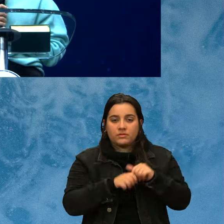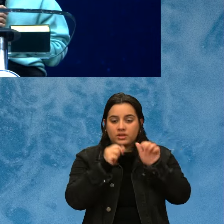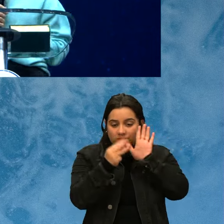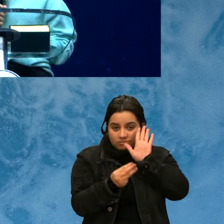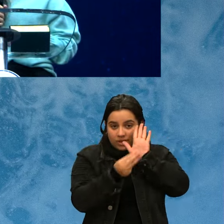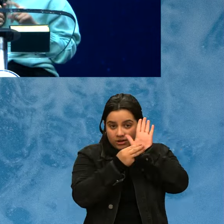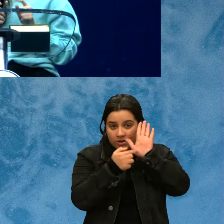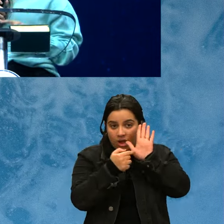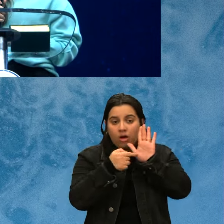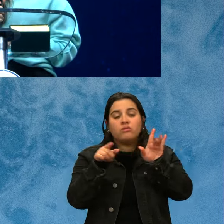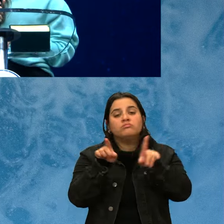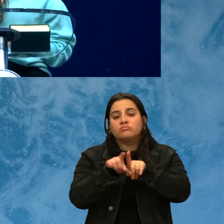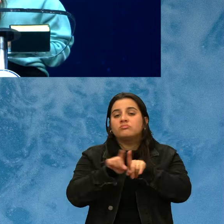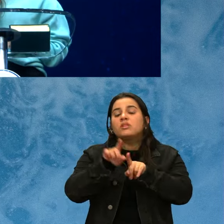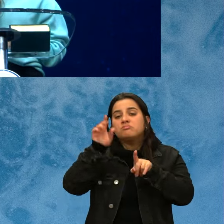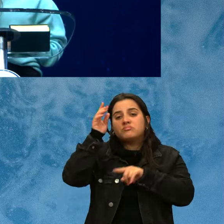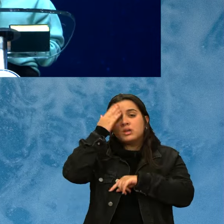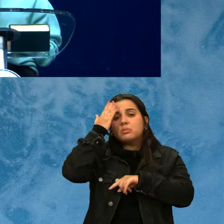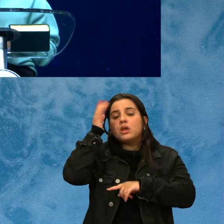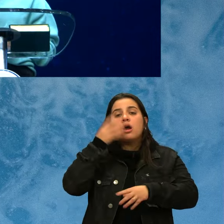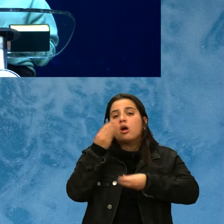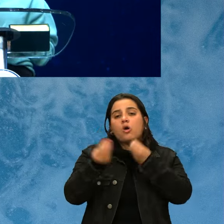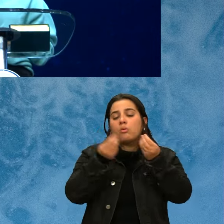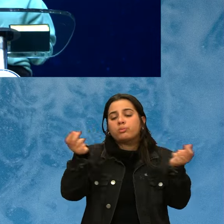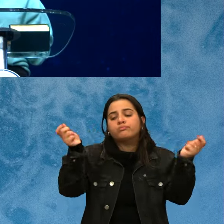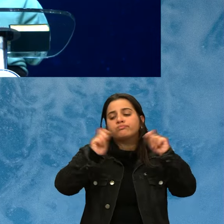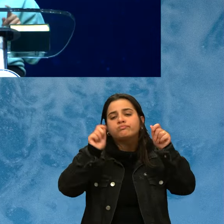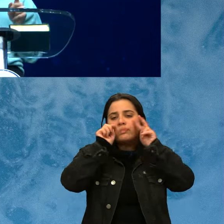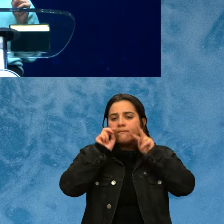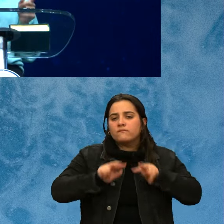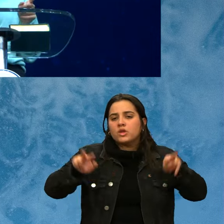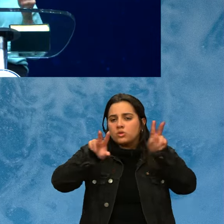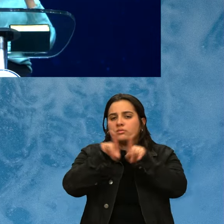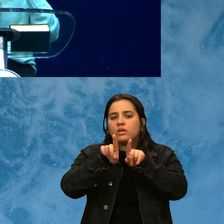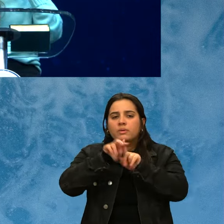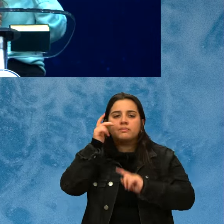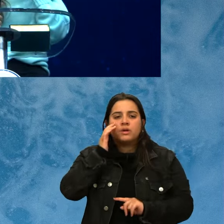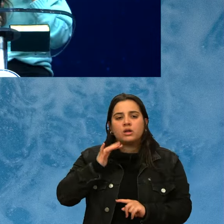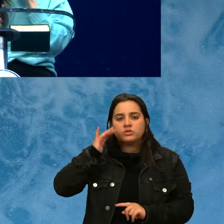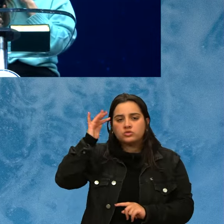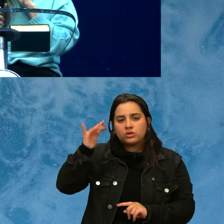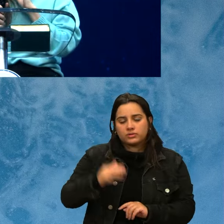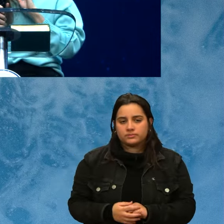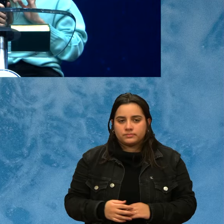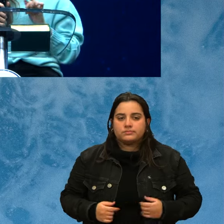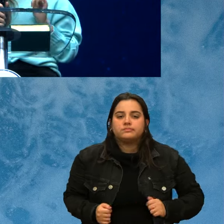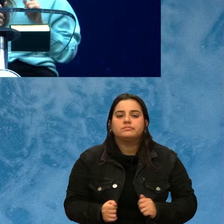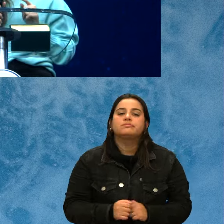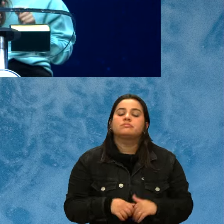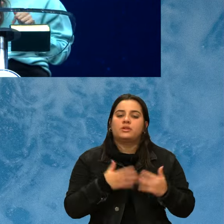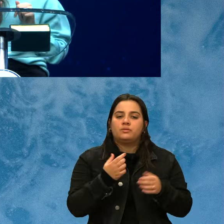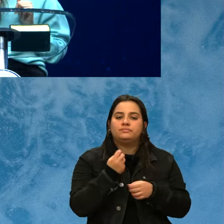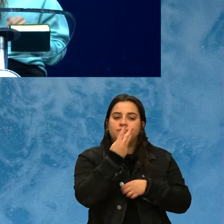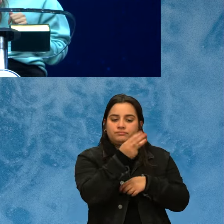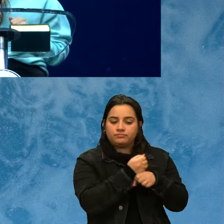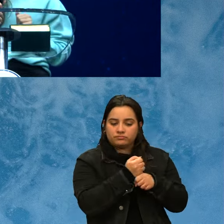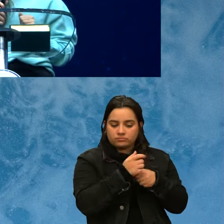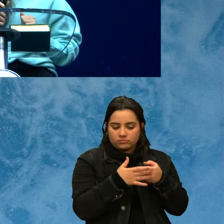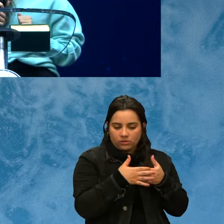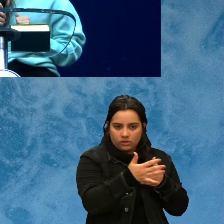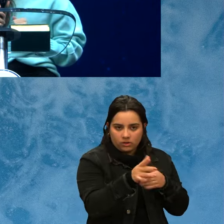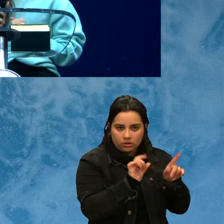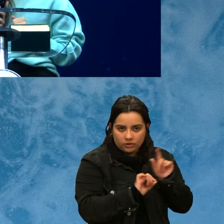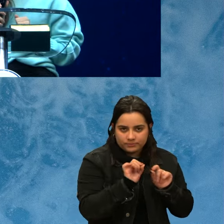sonhos. Ao final do tempo estabelecido pelo rei, para que os jovens fossem trazidos à sua presença, o chefe dos oficiais os